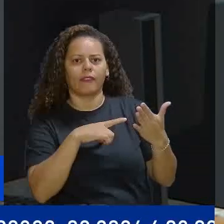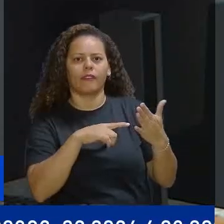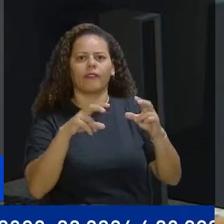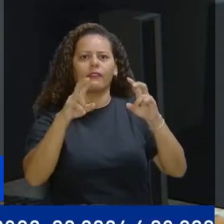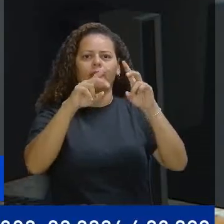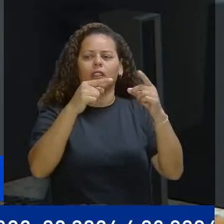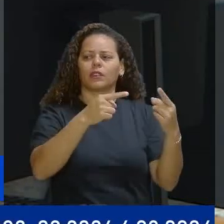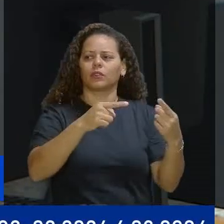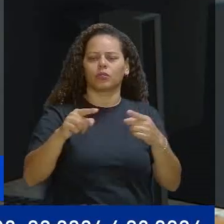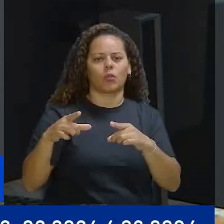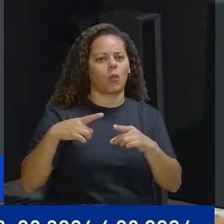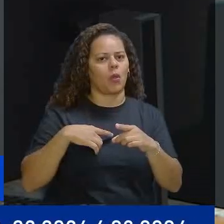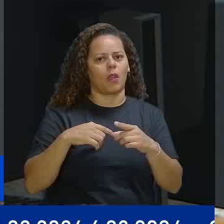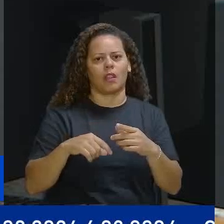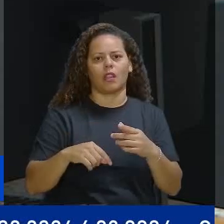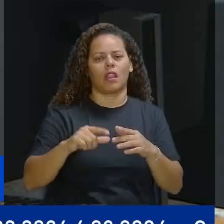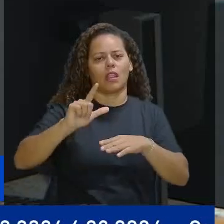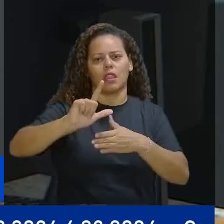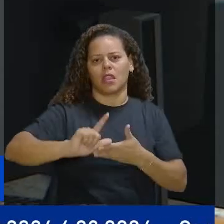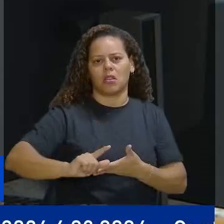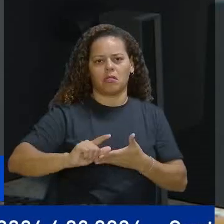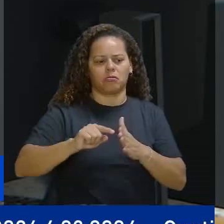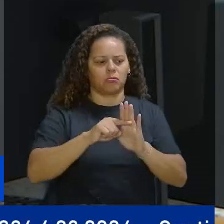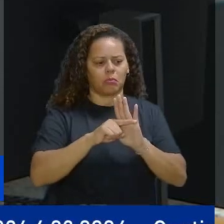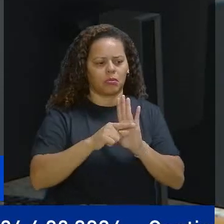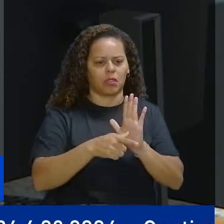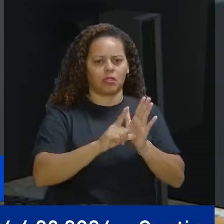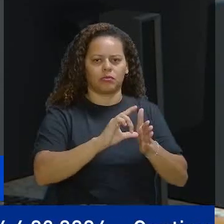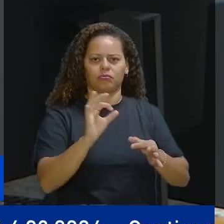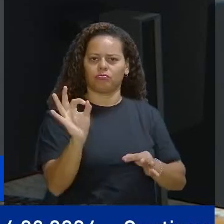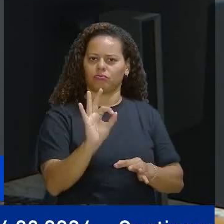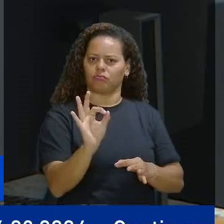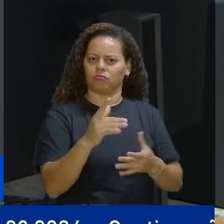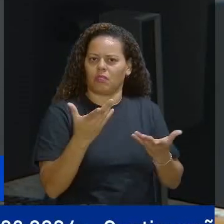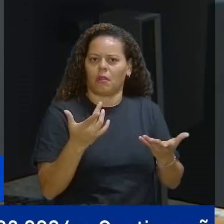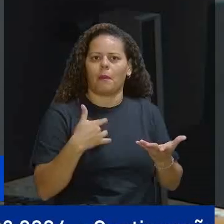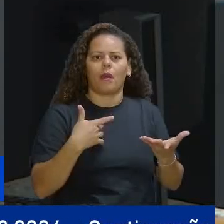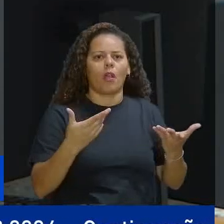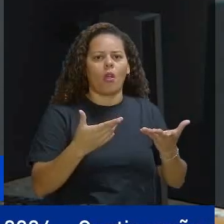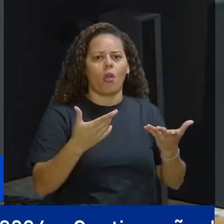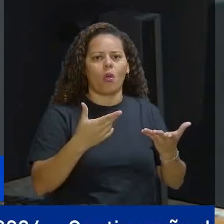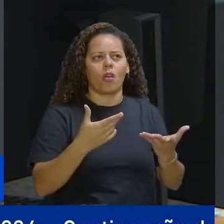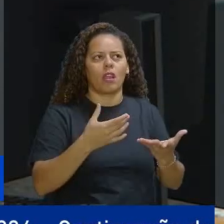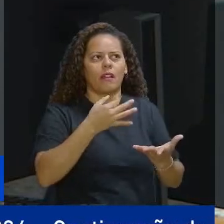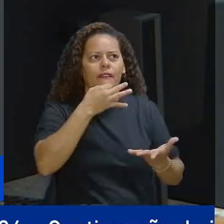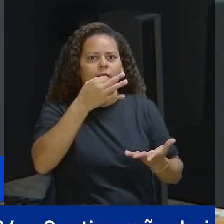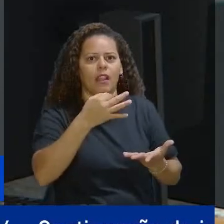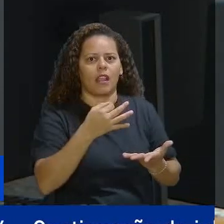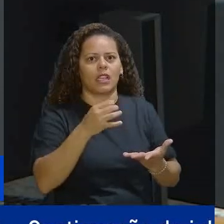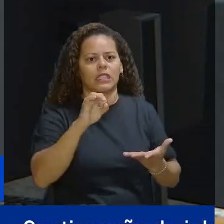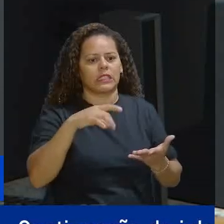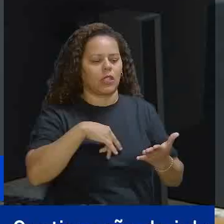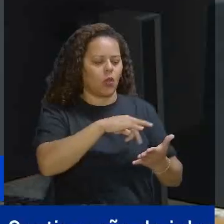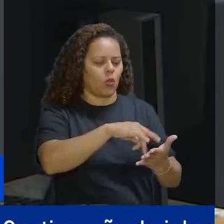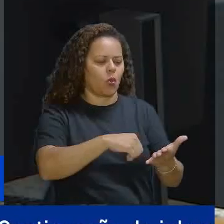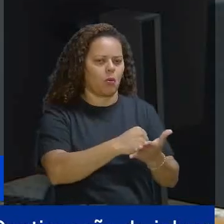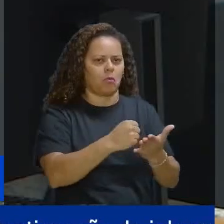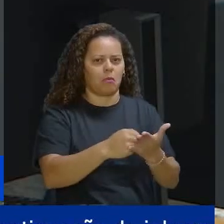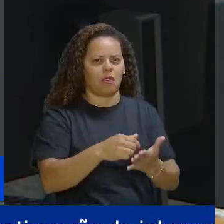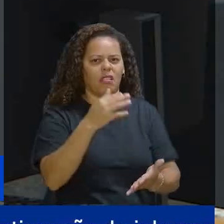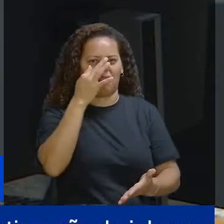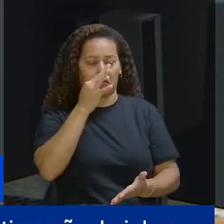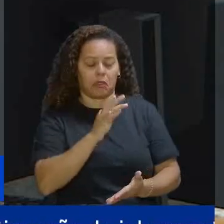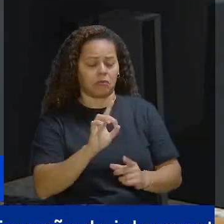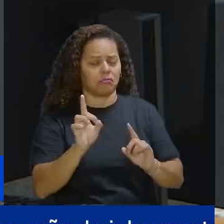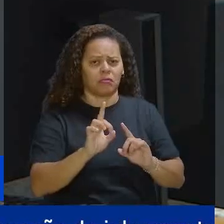de desconsideração dos laudos sem perícia, tornando-a inadmissível. Além disso, não houve declaração de falsidade documental, mas mero apontamento